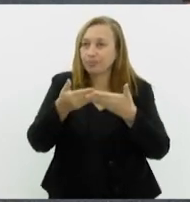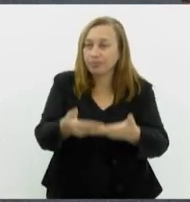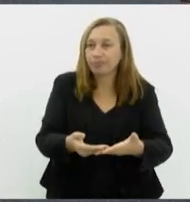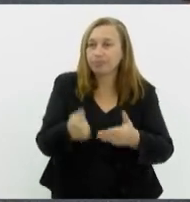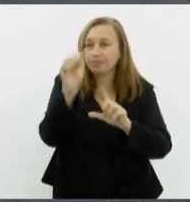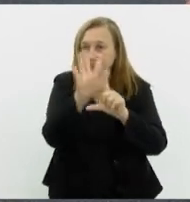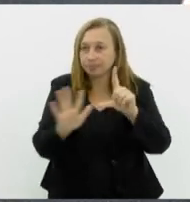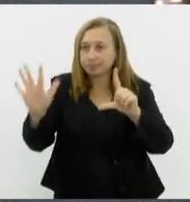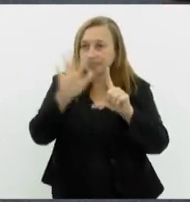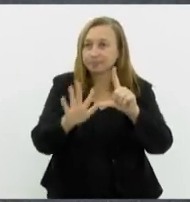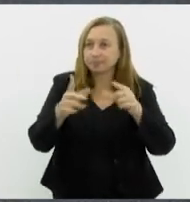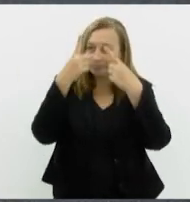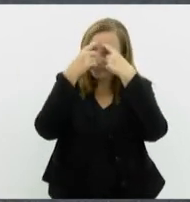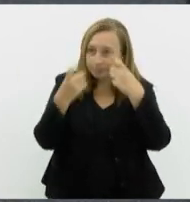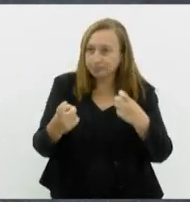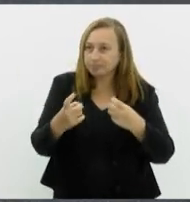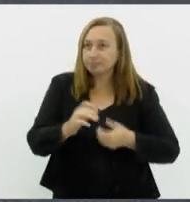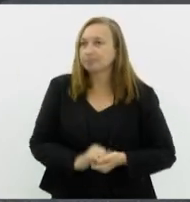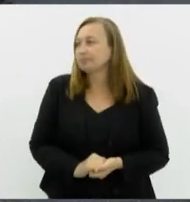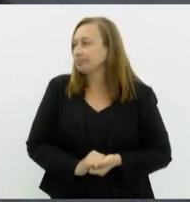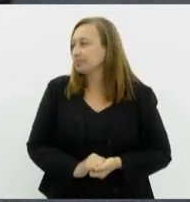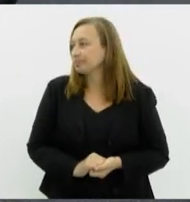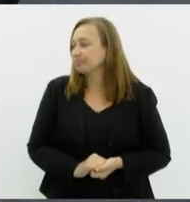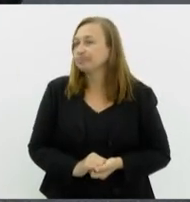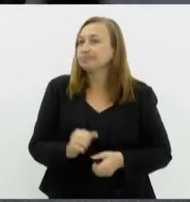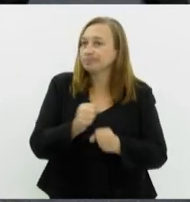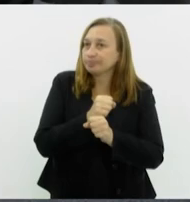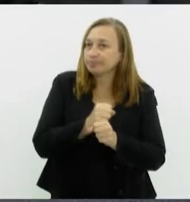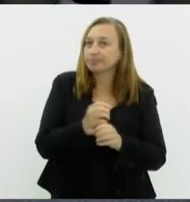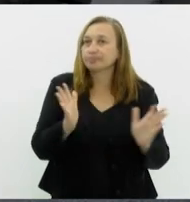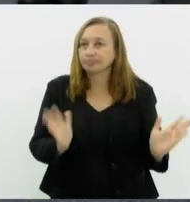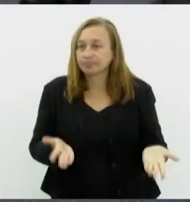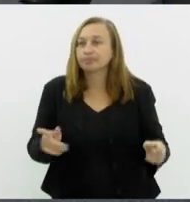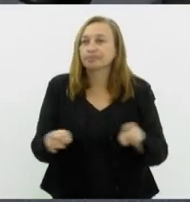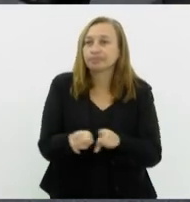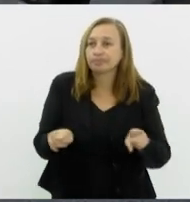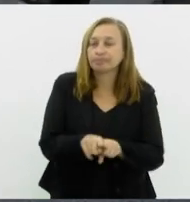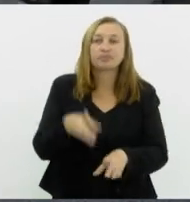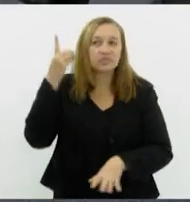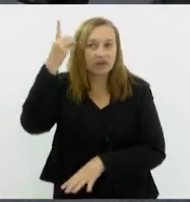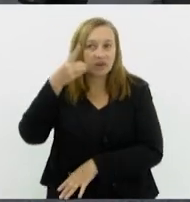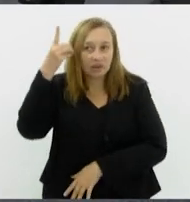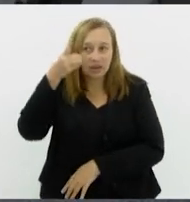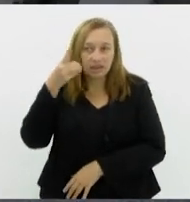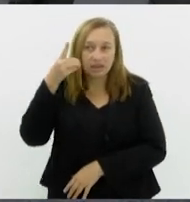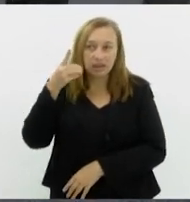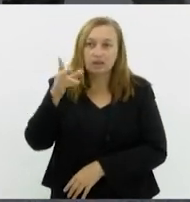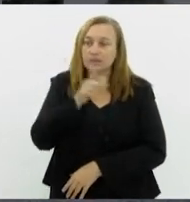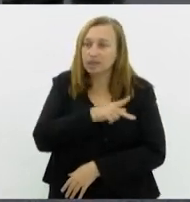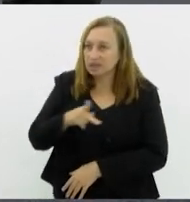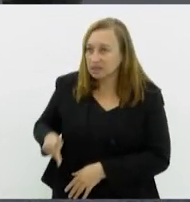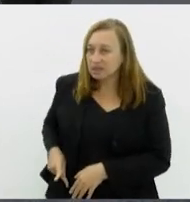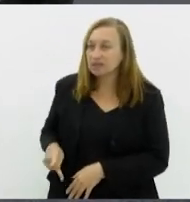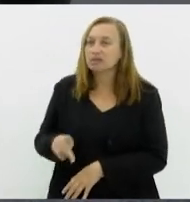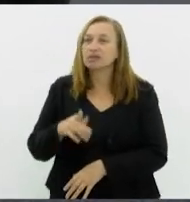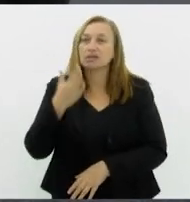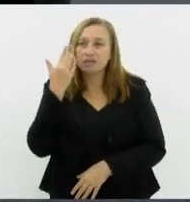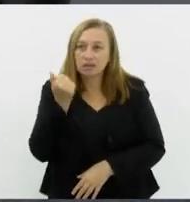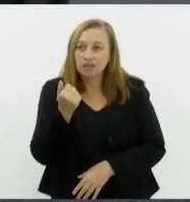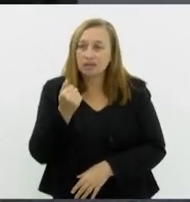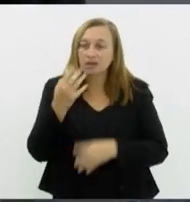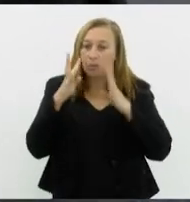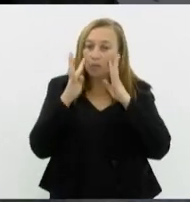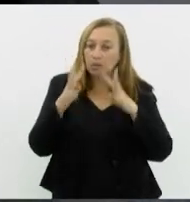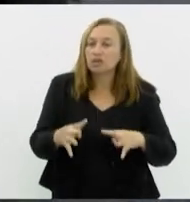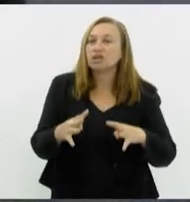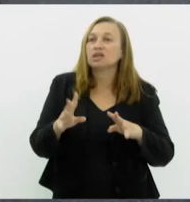plataforma sobre violências somente esse ano. E há também, deputada presidenta, sei que é bastante